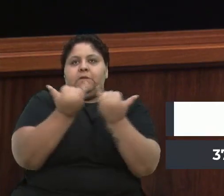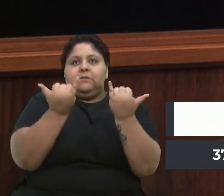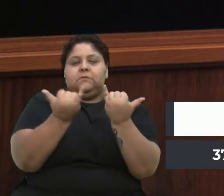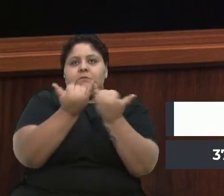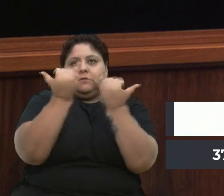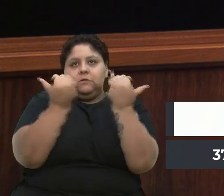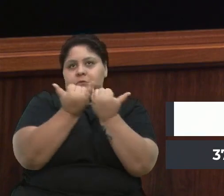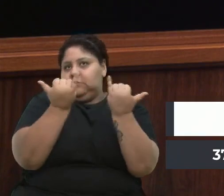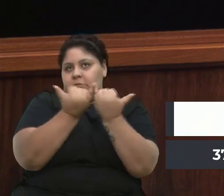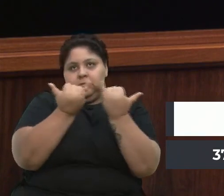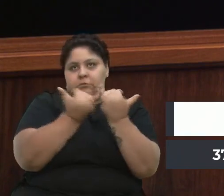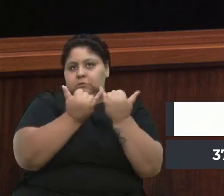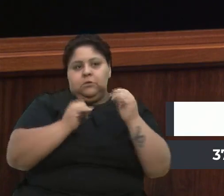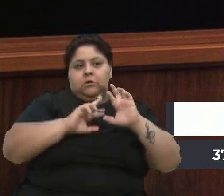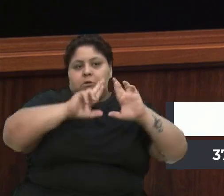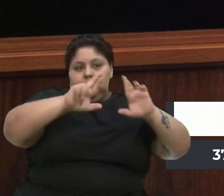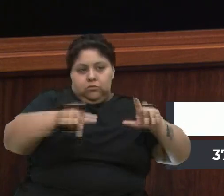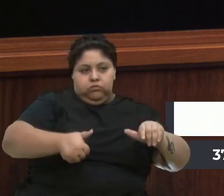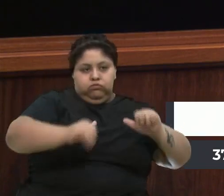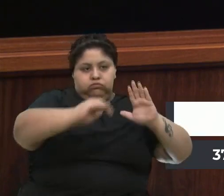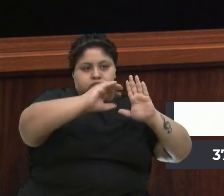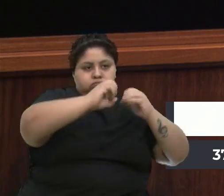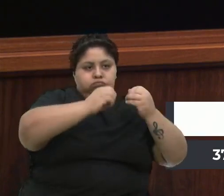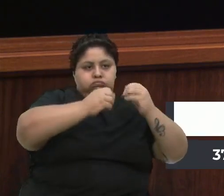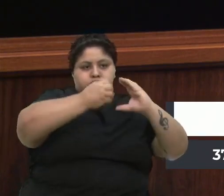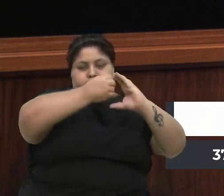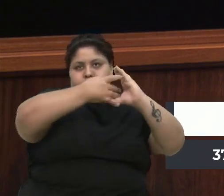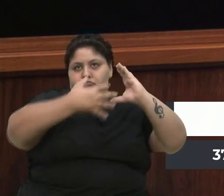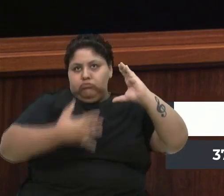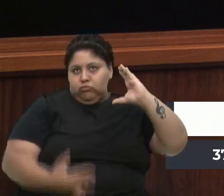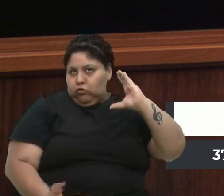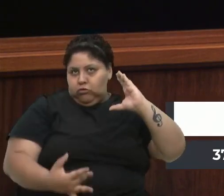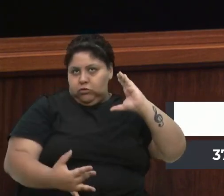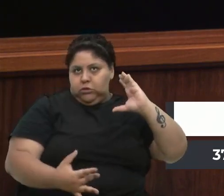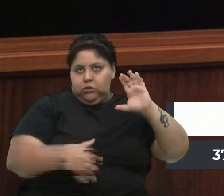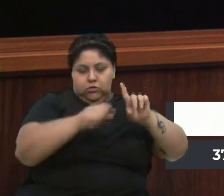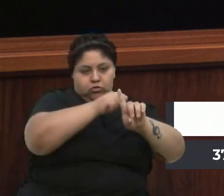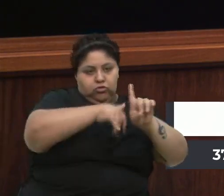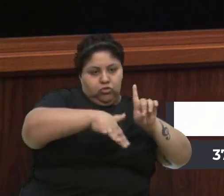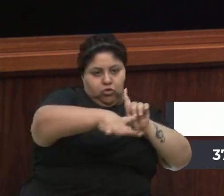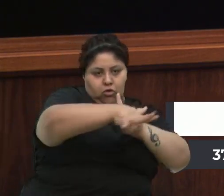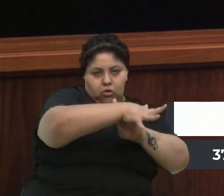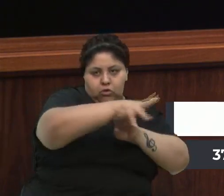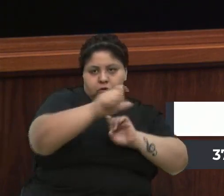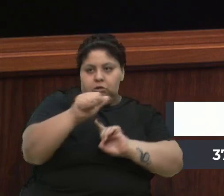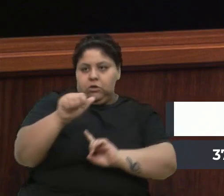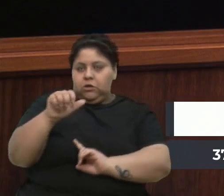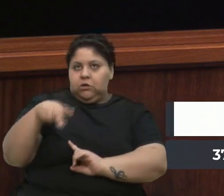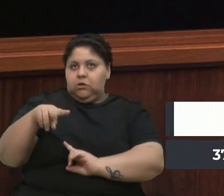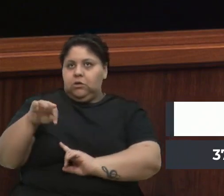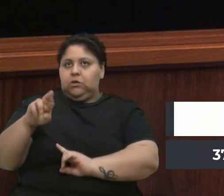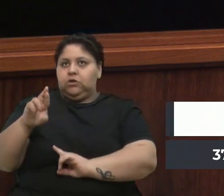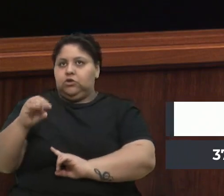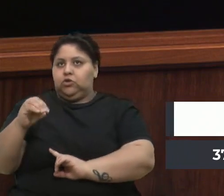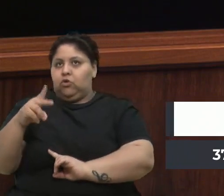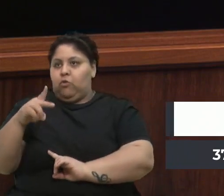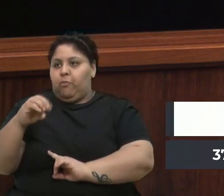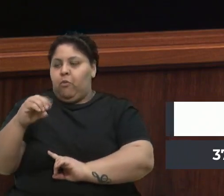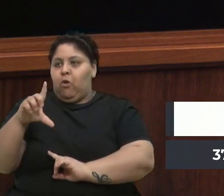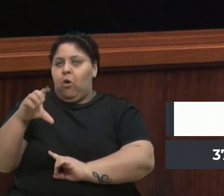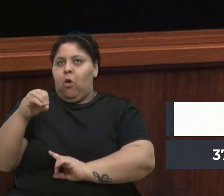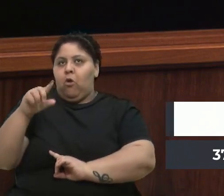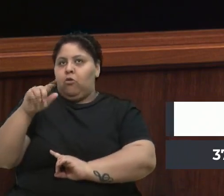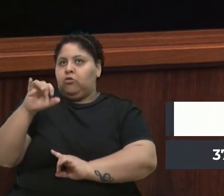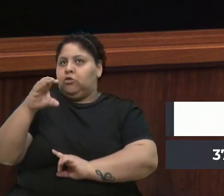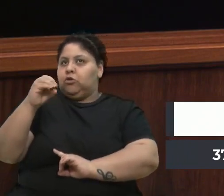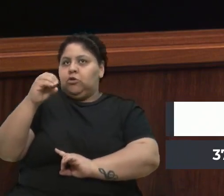né, conceito sociológico, antropológico, enfim. Com certeza, vereador Velocino, é horrível sofrer